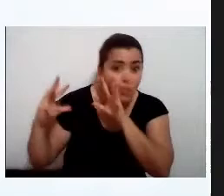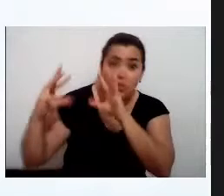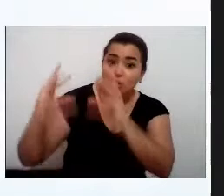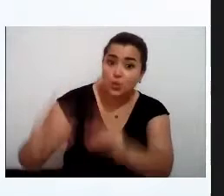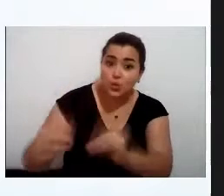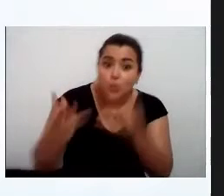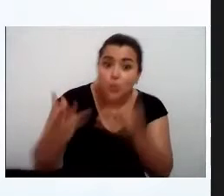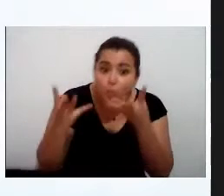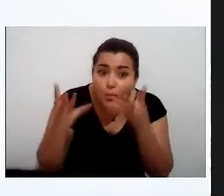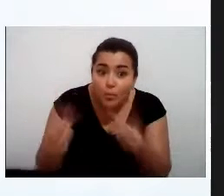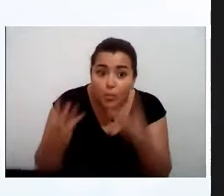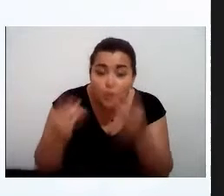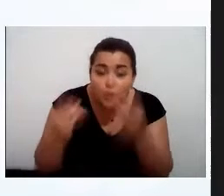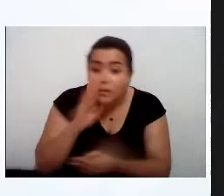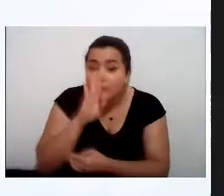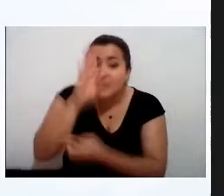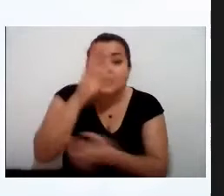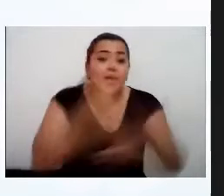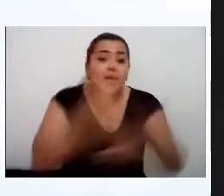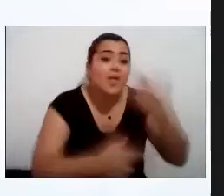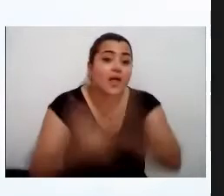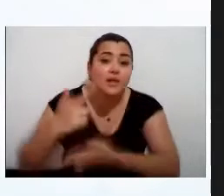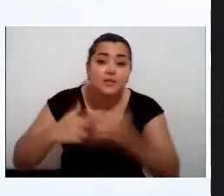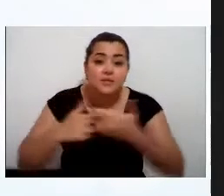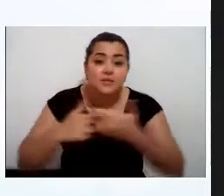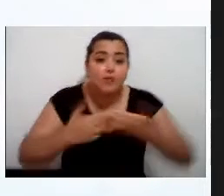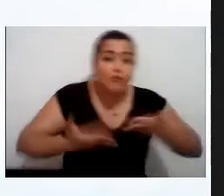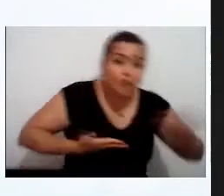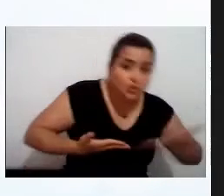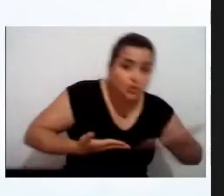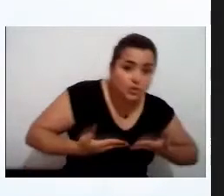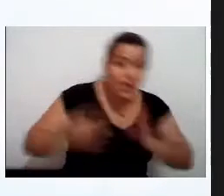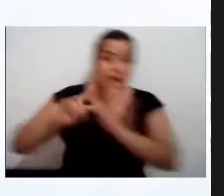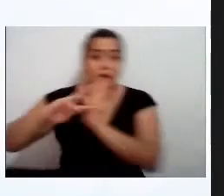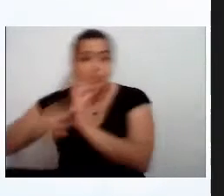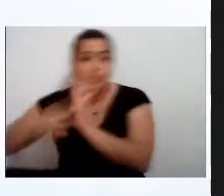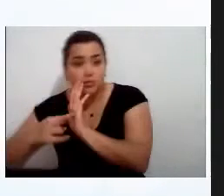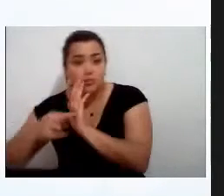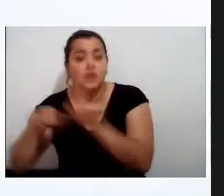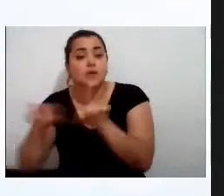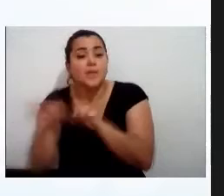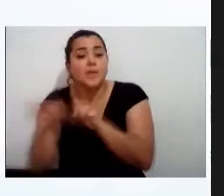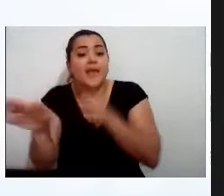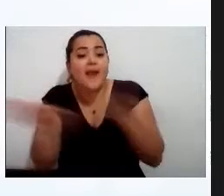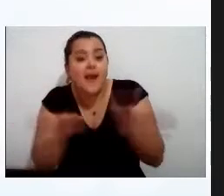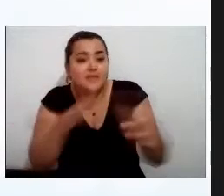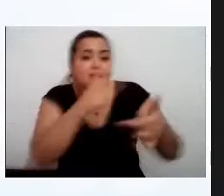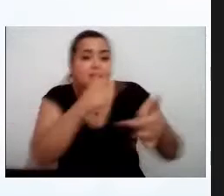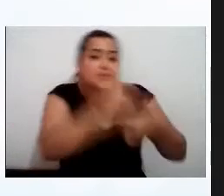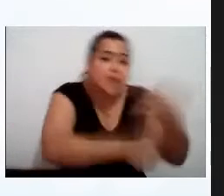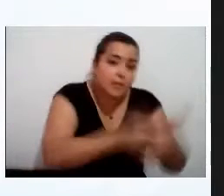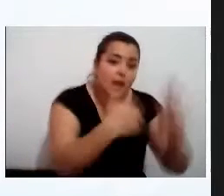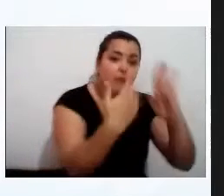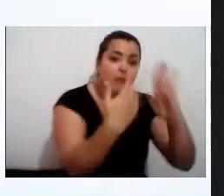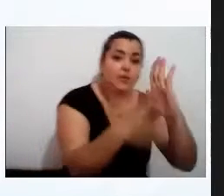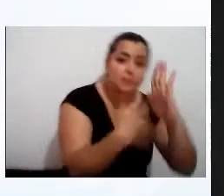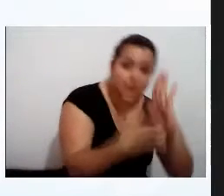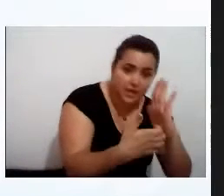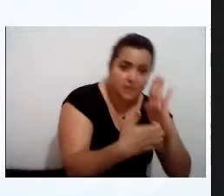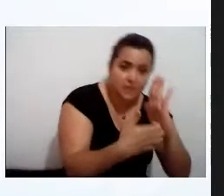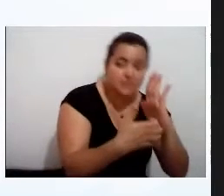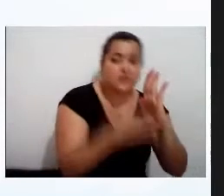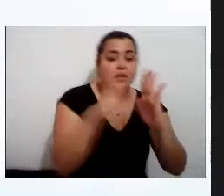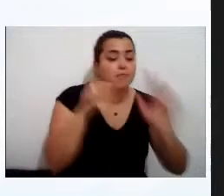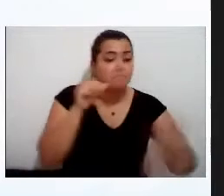as relações de trabalho no Brasil, o acesso à justiça do trabalho, as relações de trabalho, criou vários